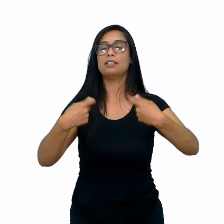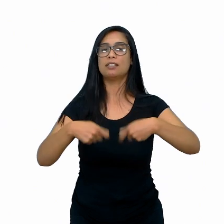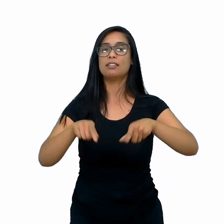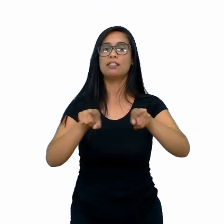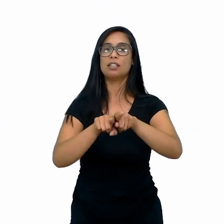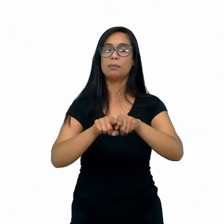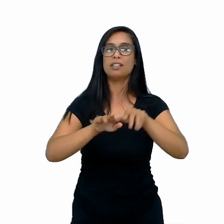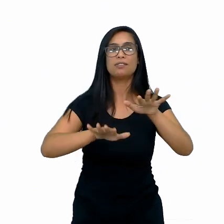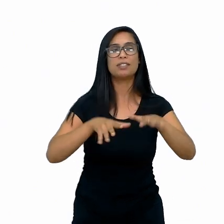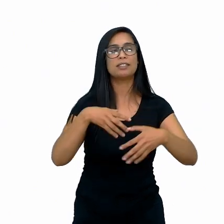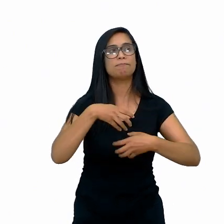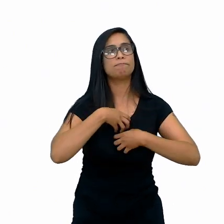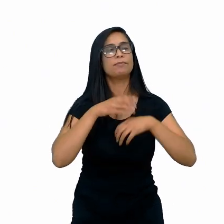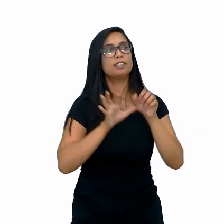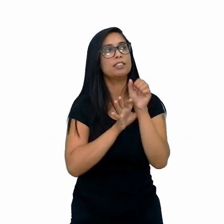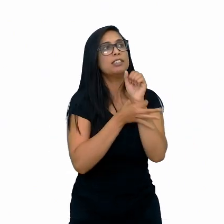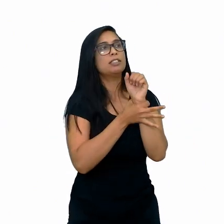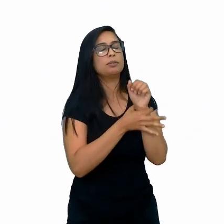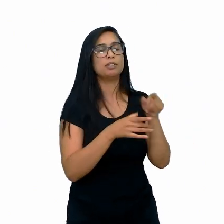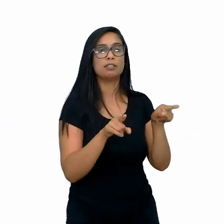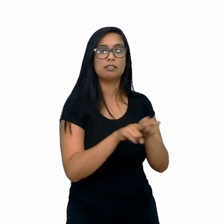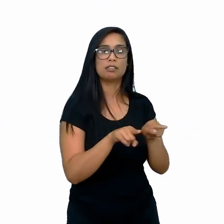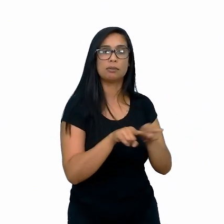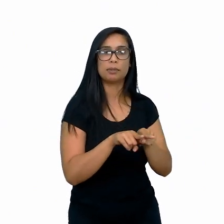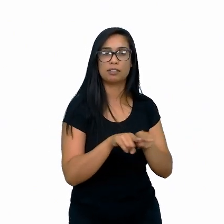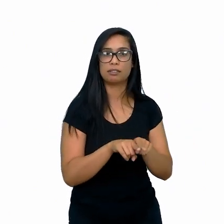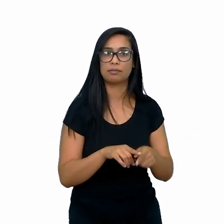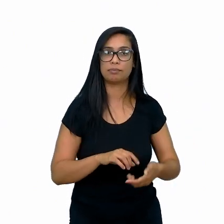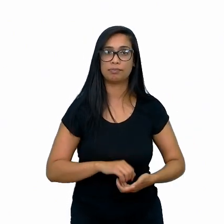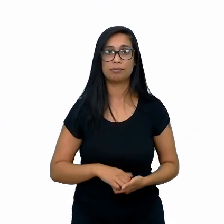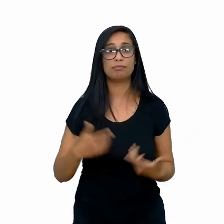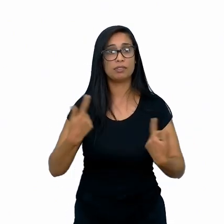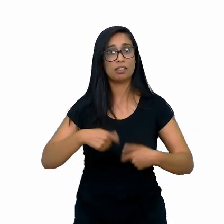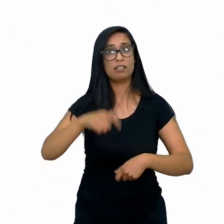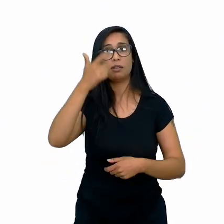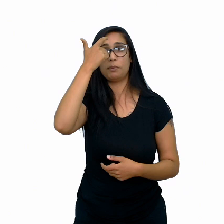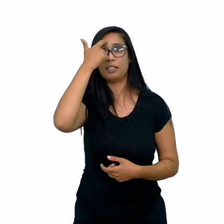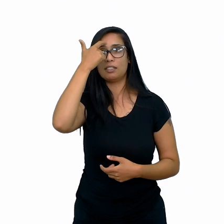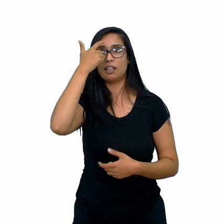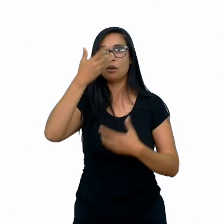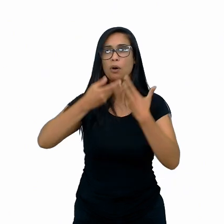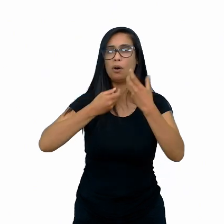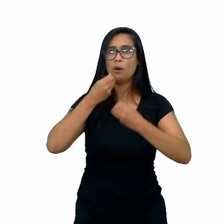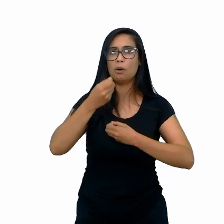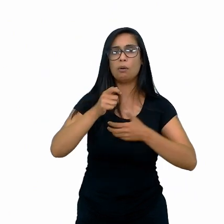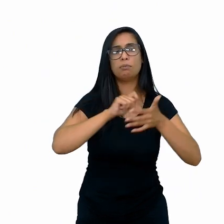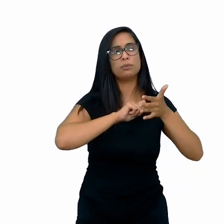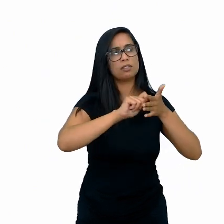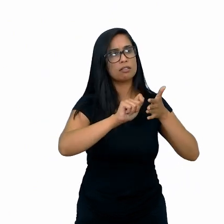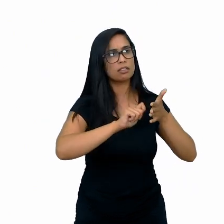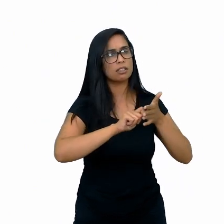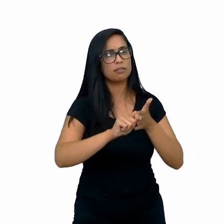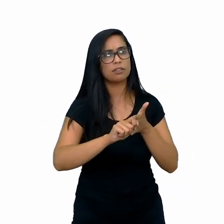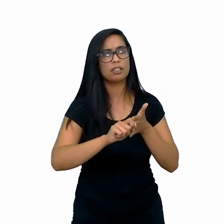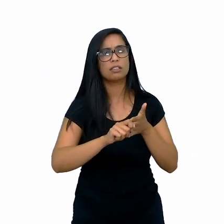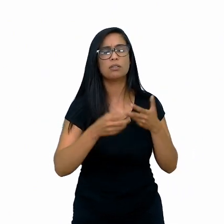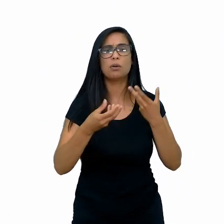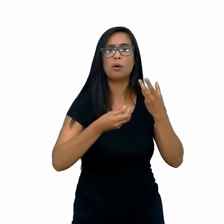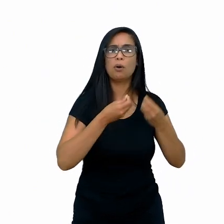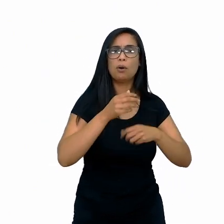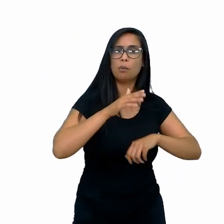sintam inseguros, pois agora eles precisam pensar no que vão escrever e em como